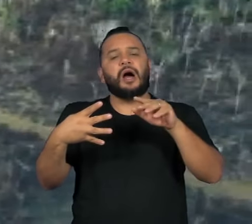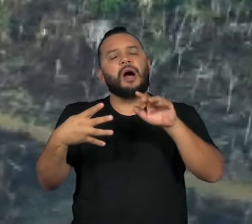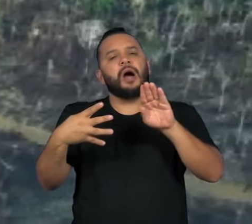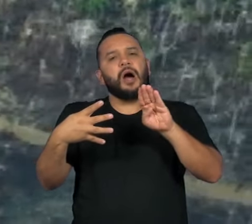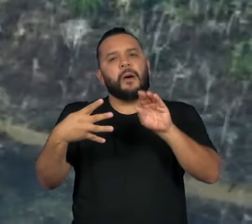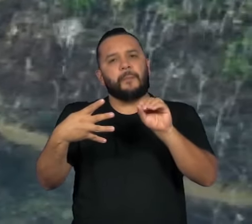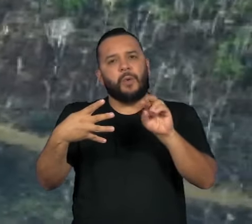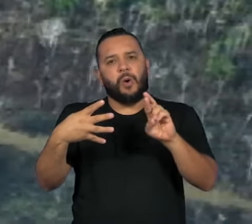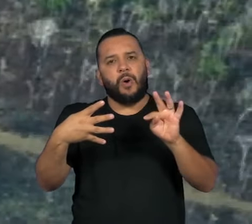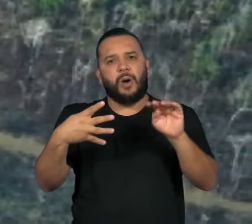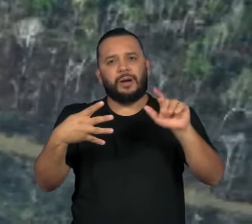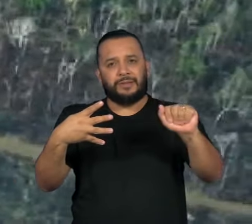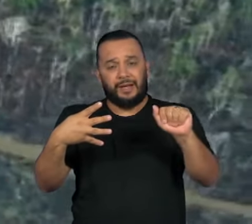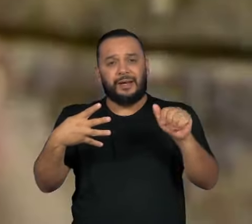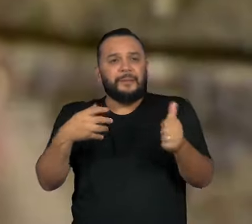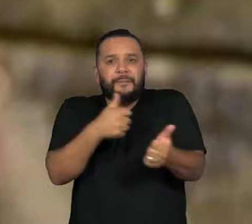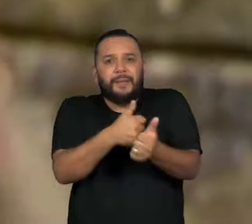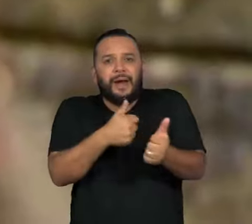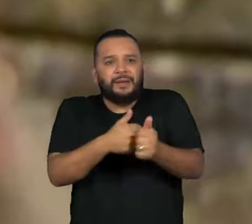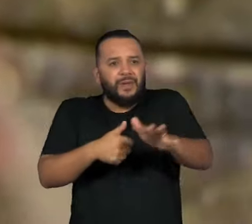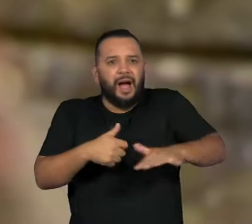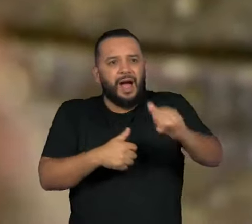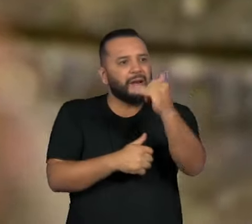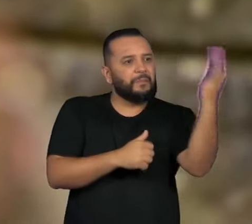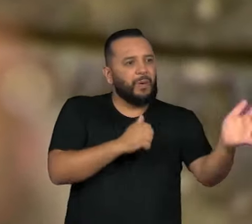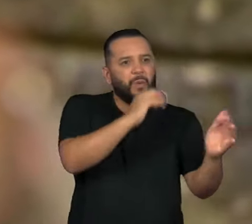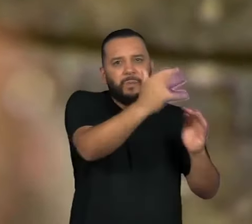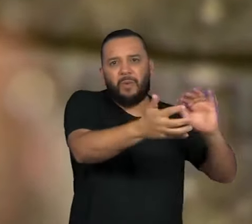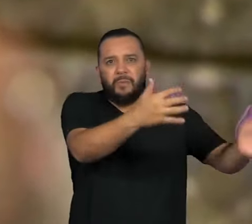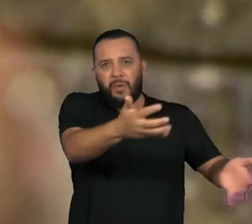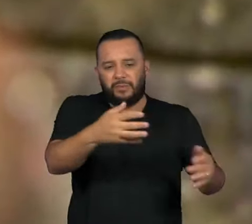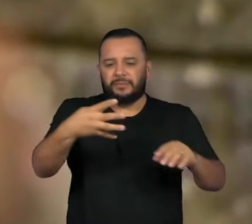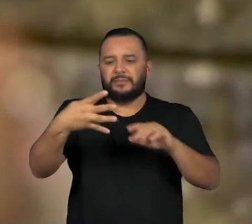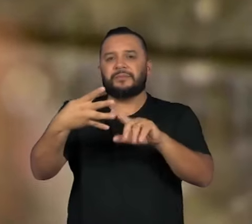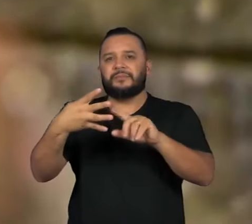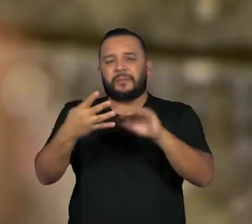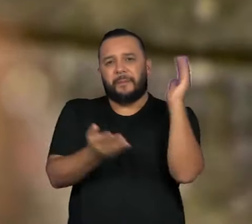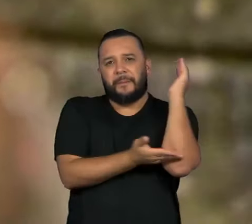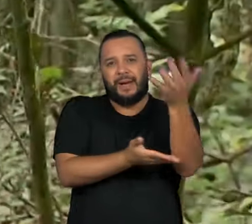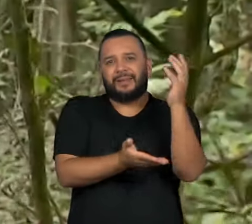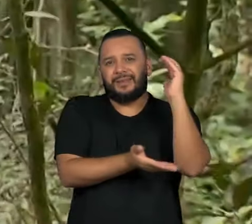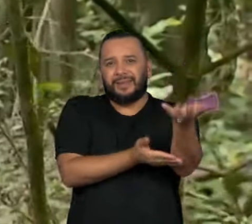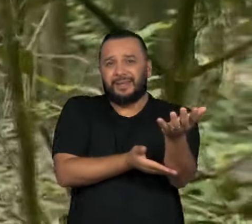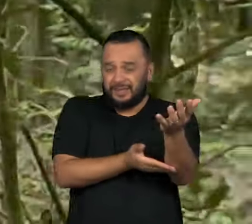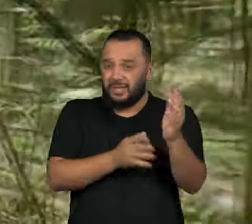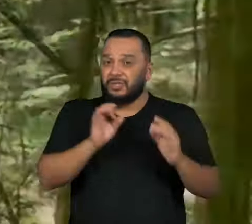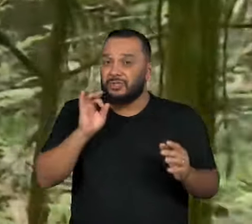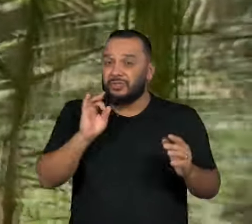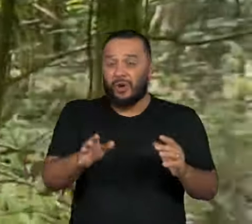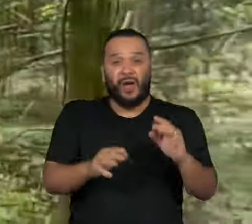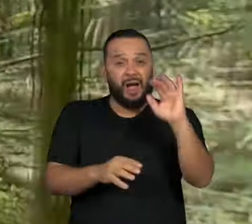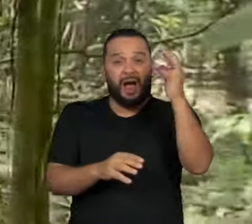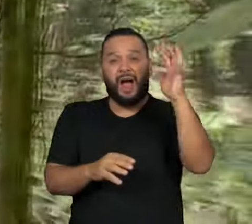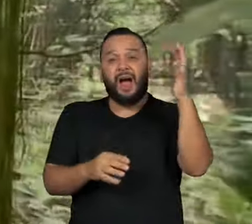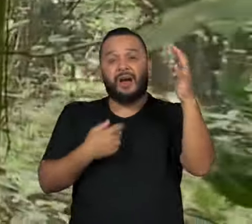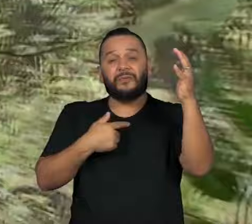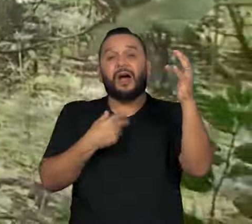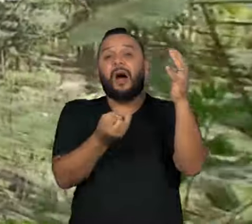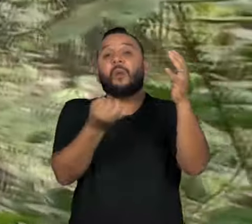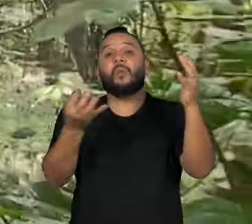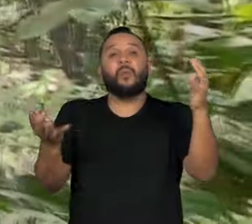acontecem próximo às áreas desmatadas, extração seletiva de madeira, quando apenas as árvores de interesse comercial